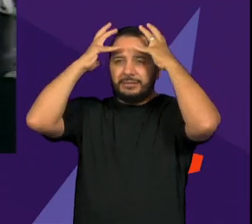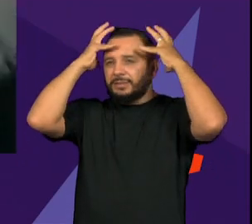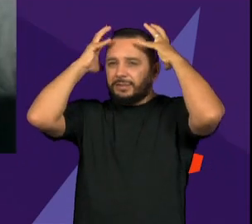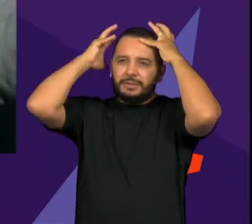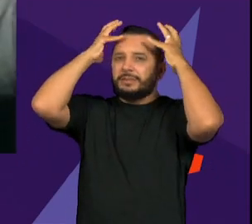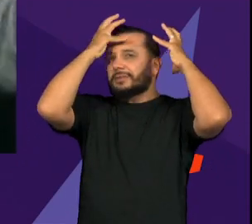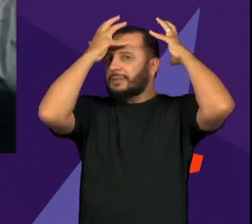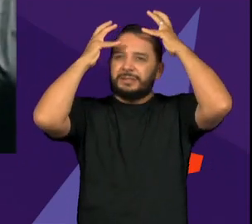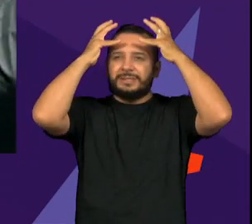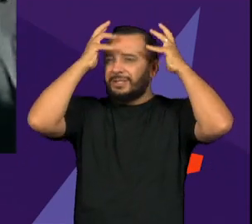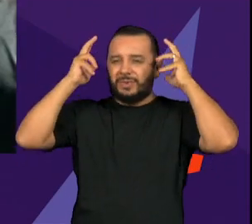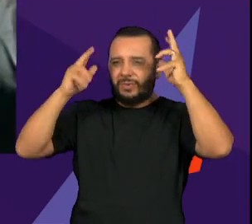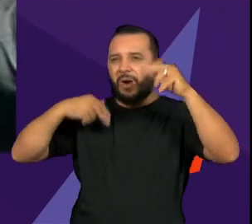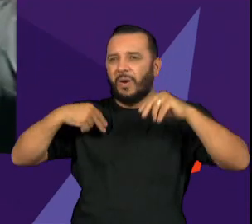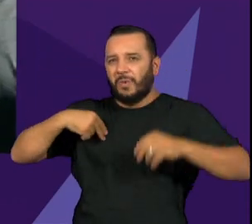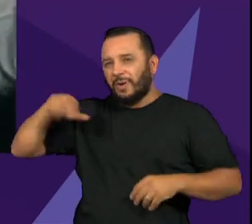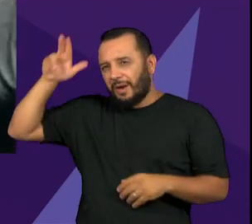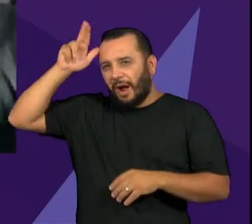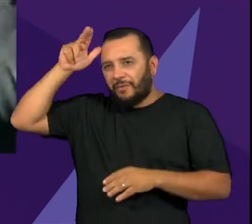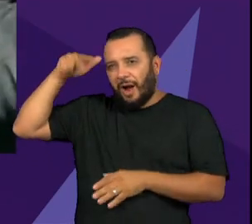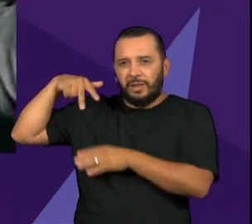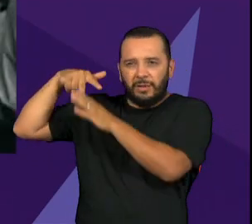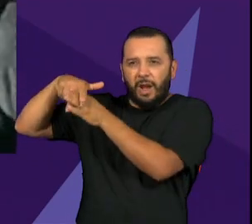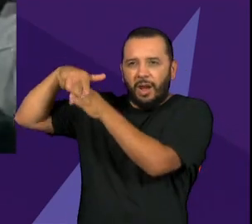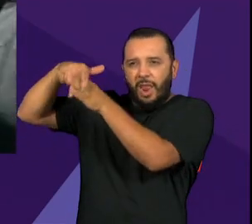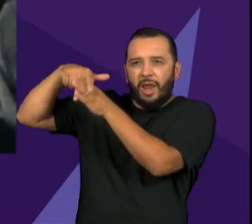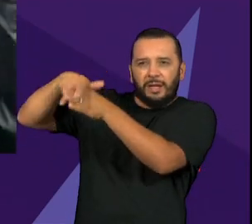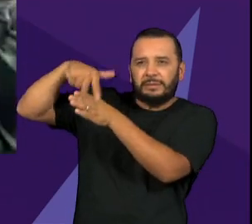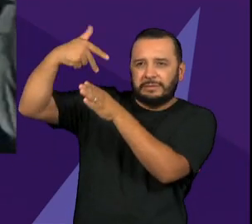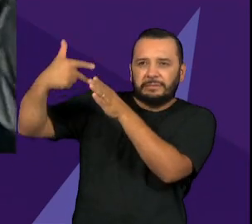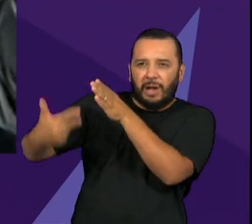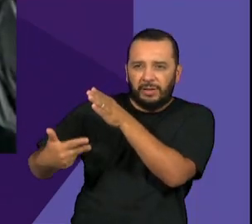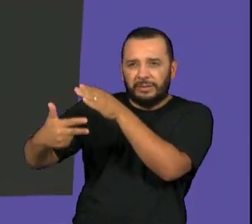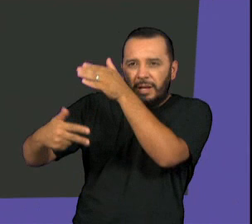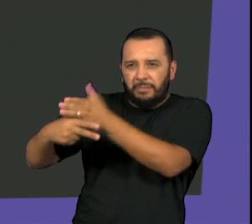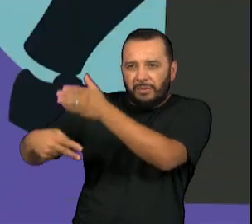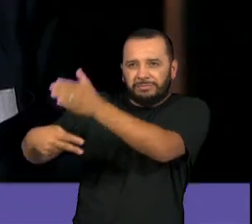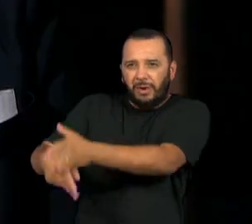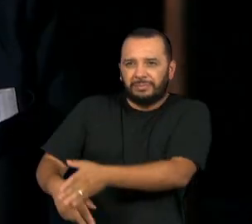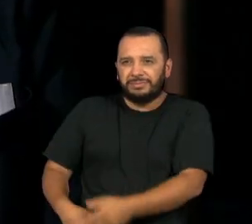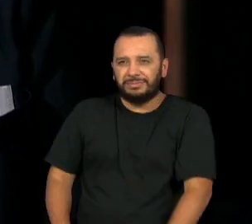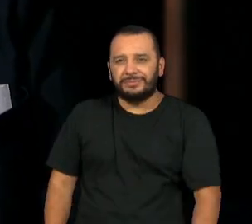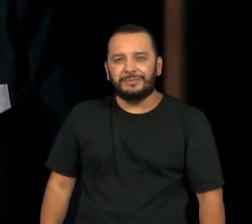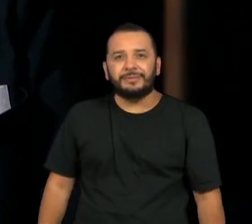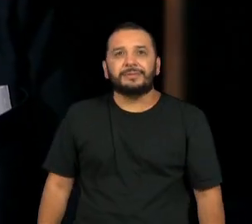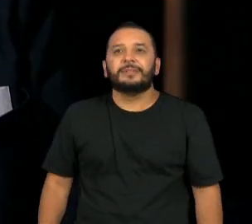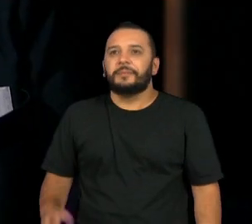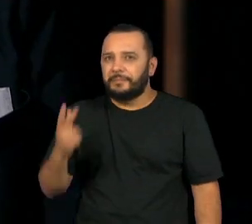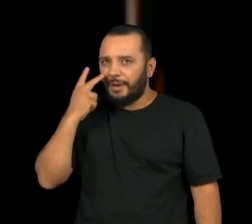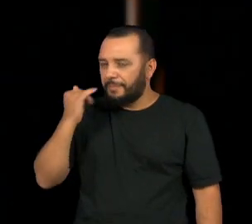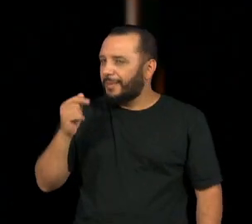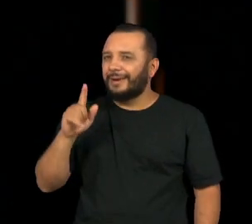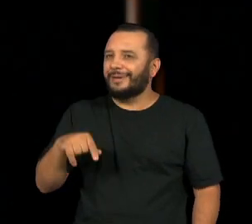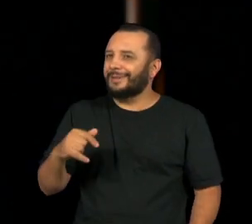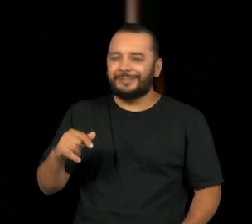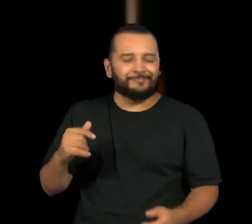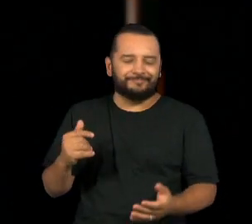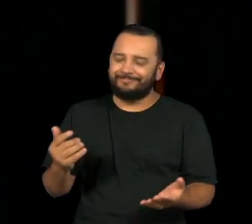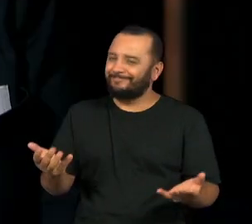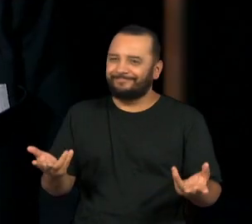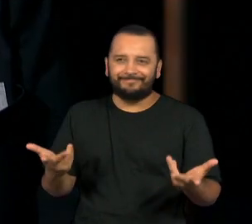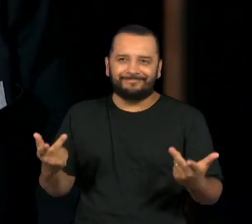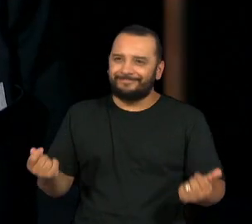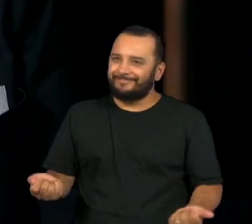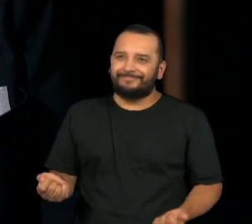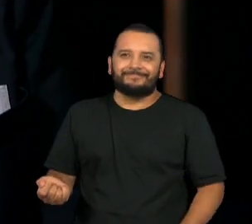cabeça como um cavalo alado e me derruba e me pisoteia. Papai era demais, cara. A gente